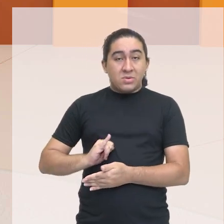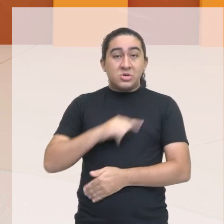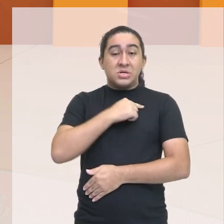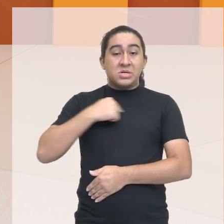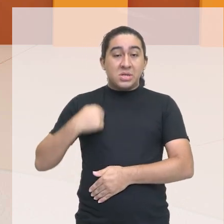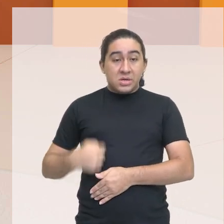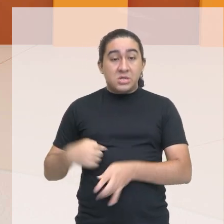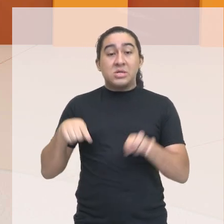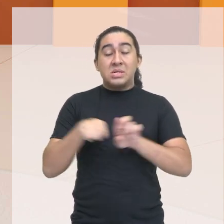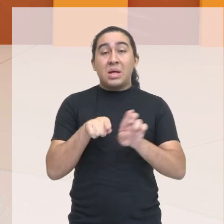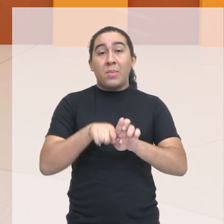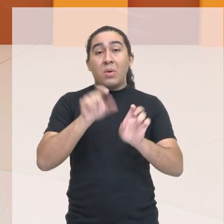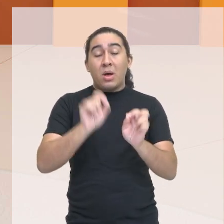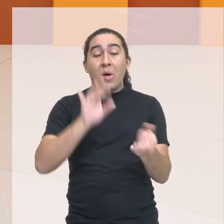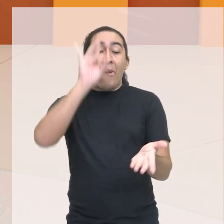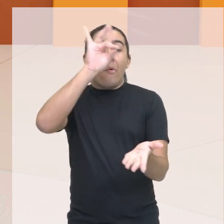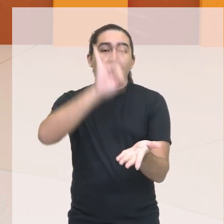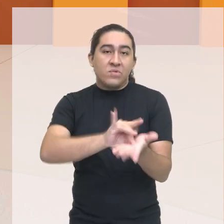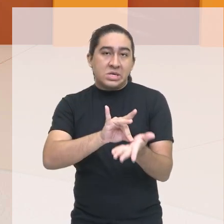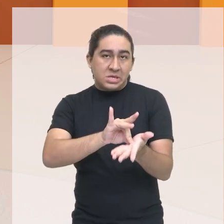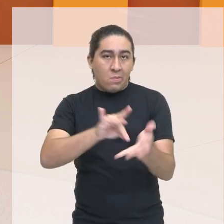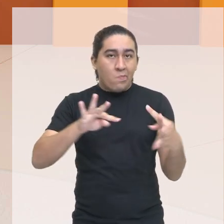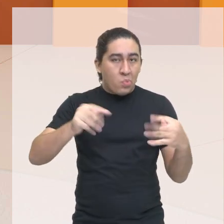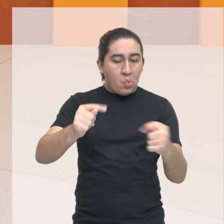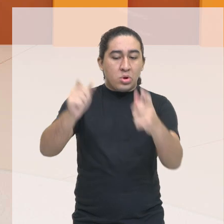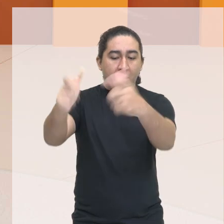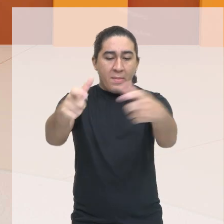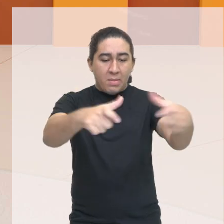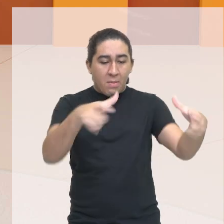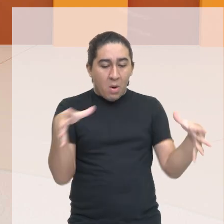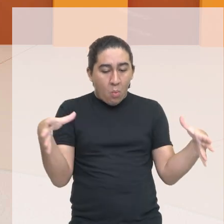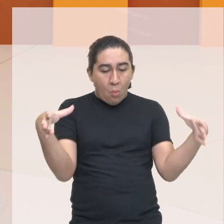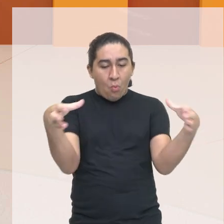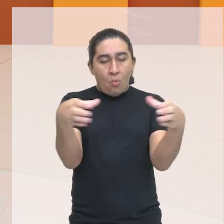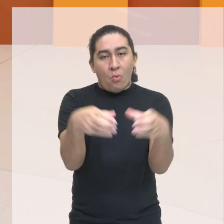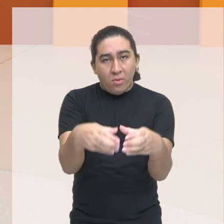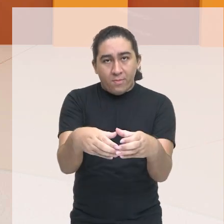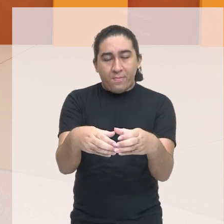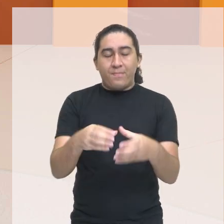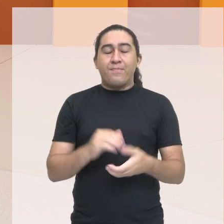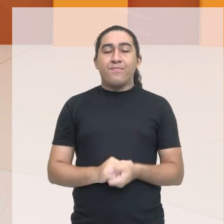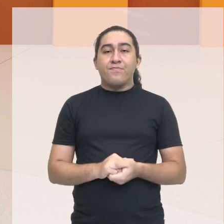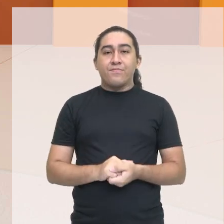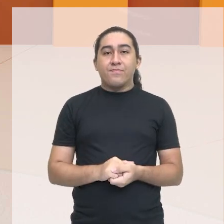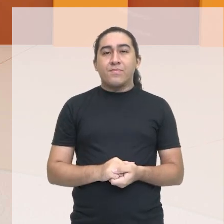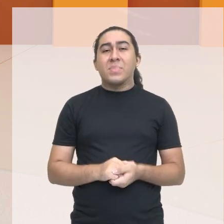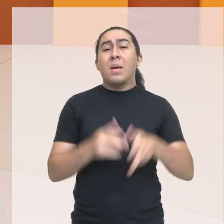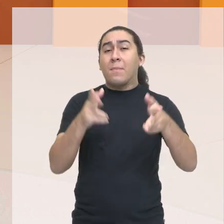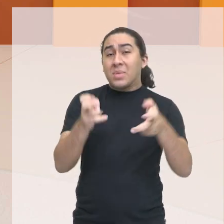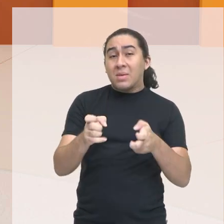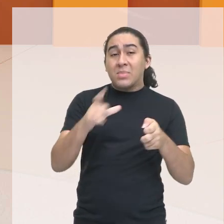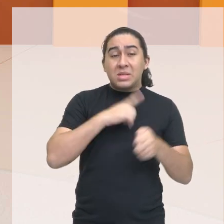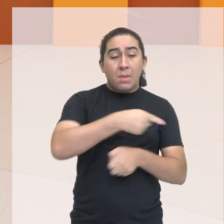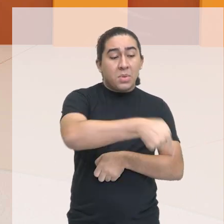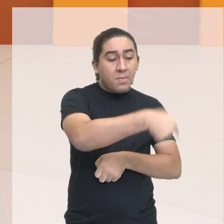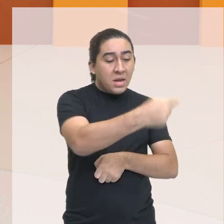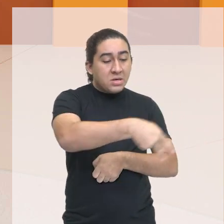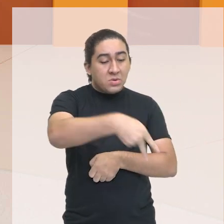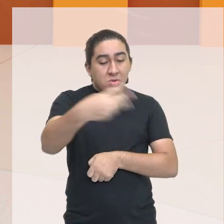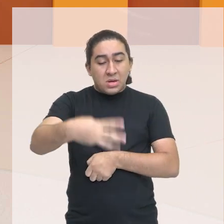só, você percebe que durante, né, o passar das dinastias, você tem o quê? O